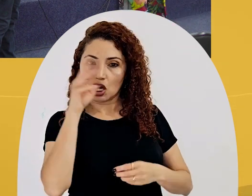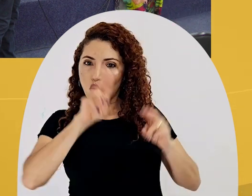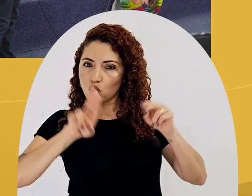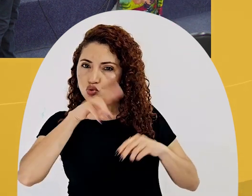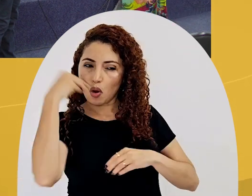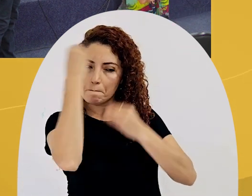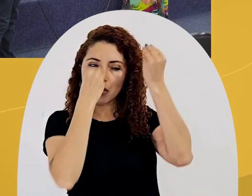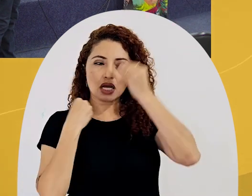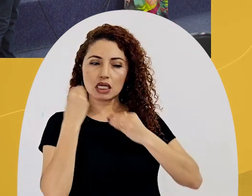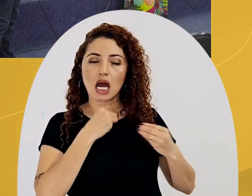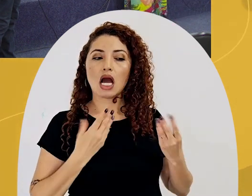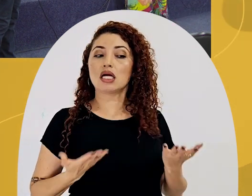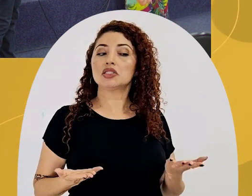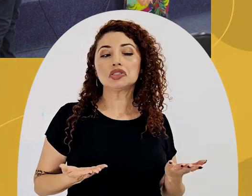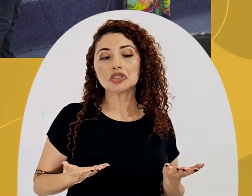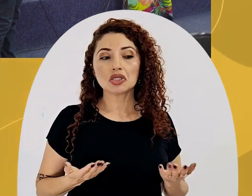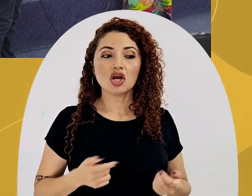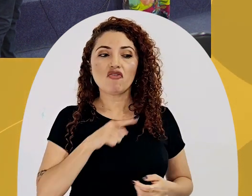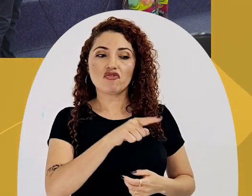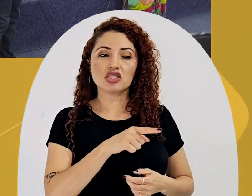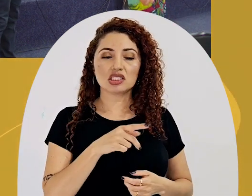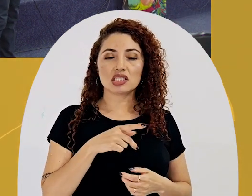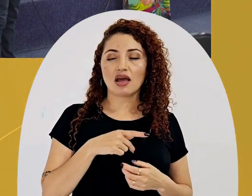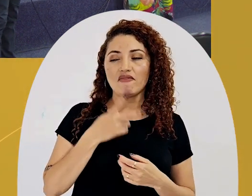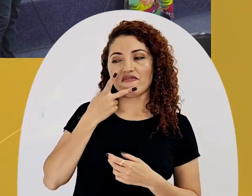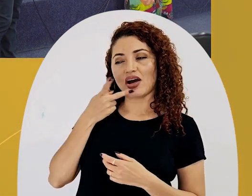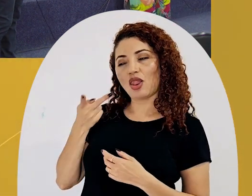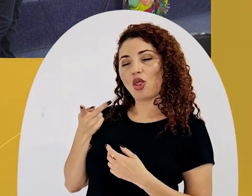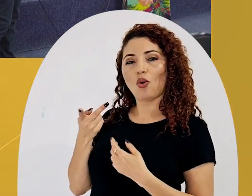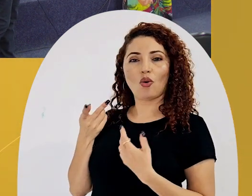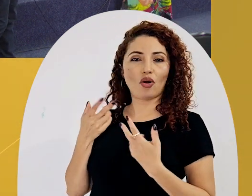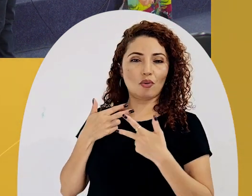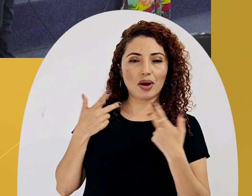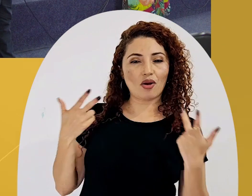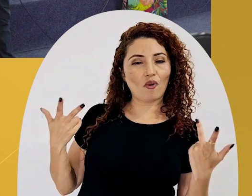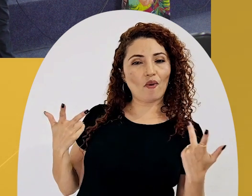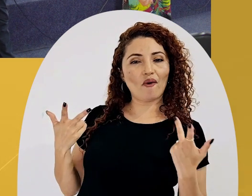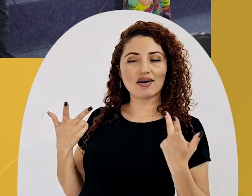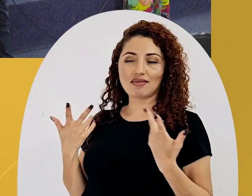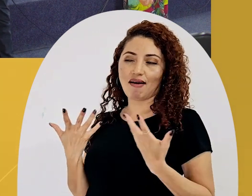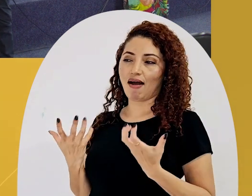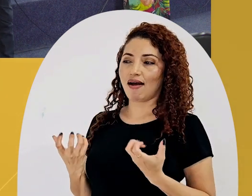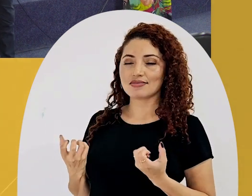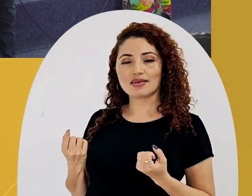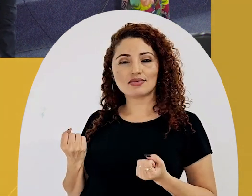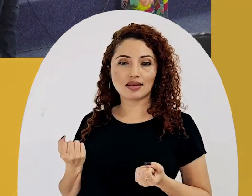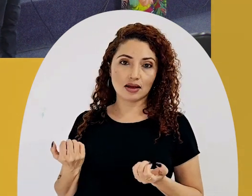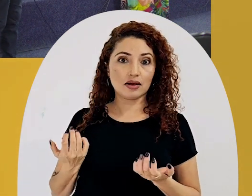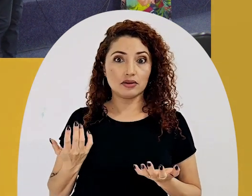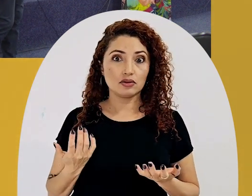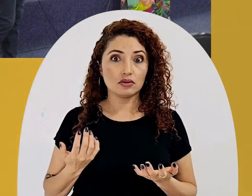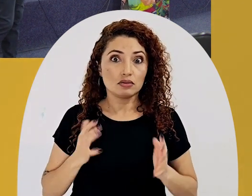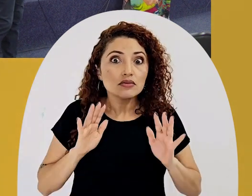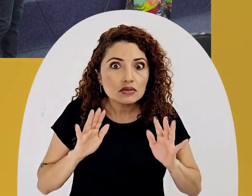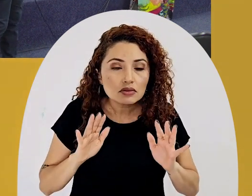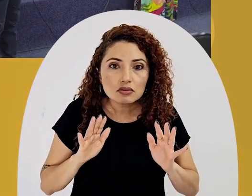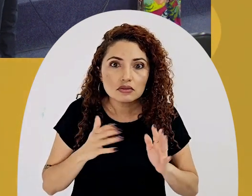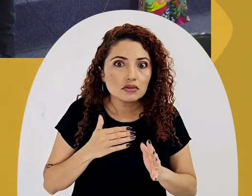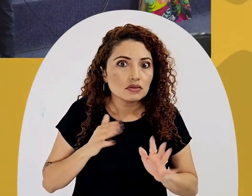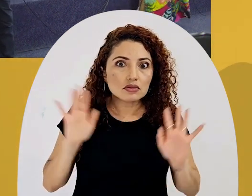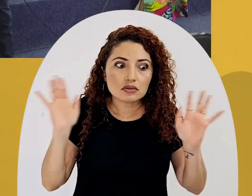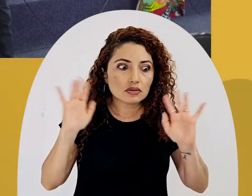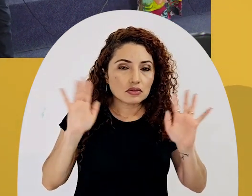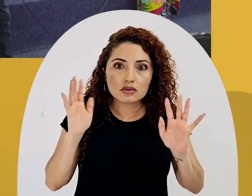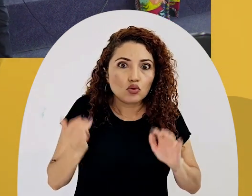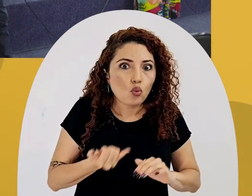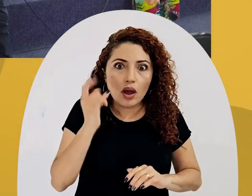você não falou nada que deu abertura? E nada disso importa. Mas geralmente são as primeiras perguntas que são feitas